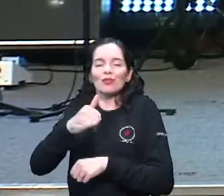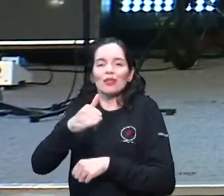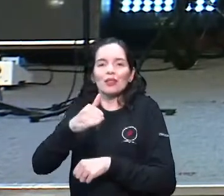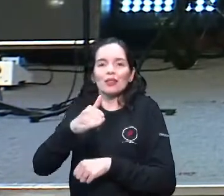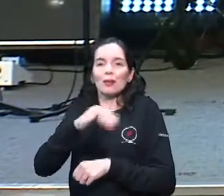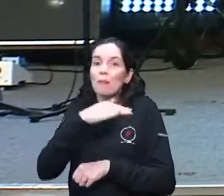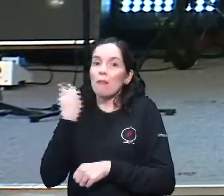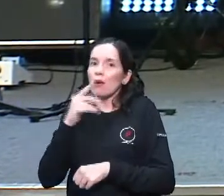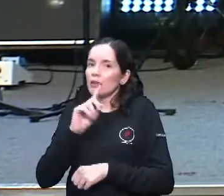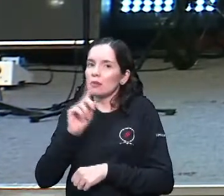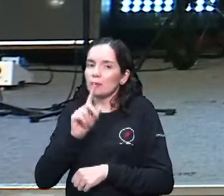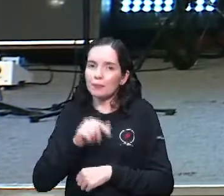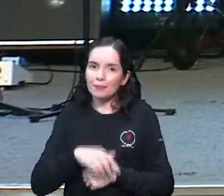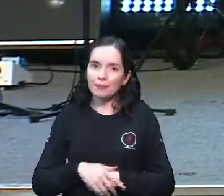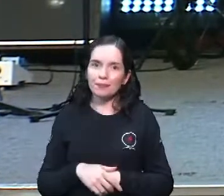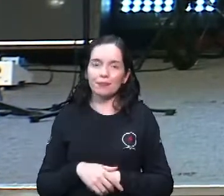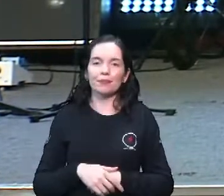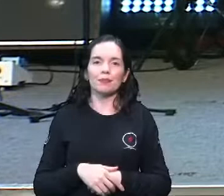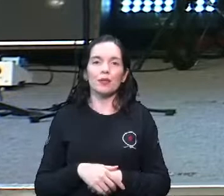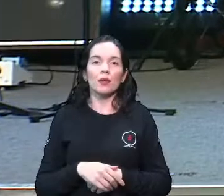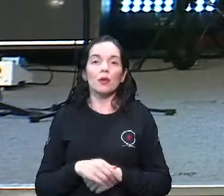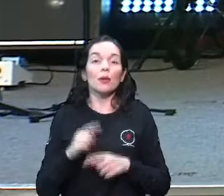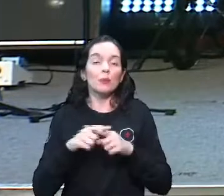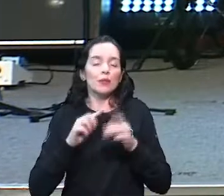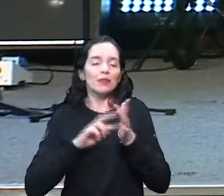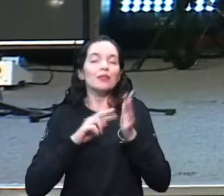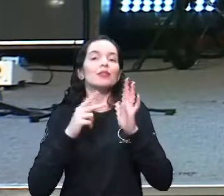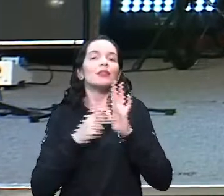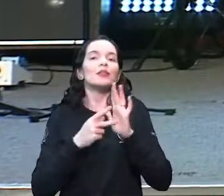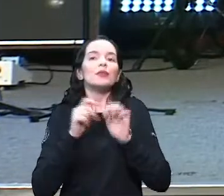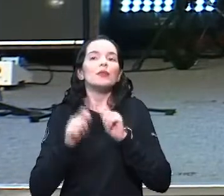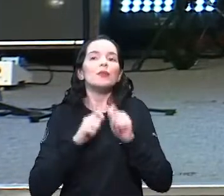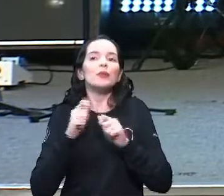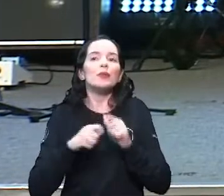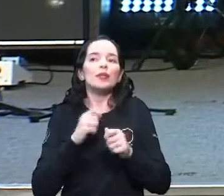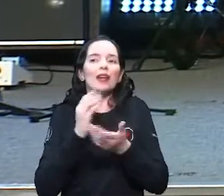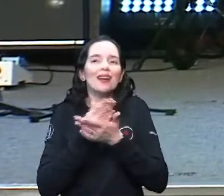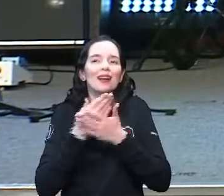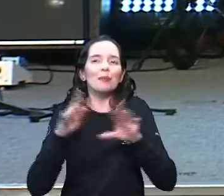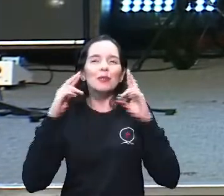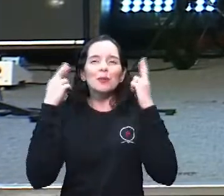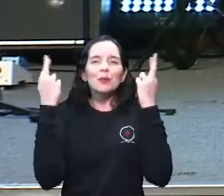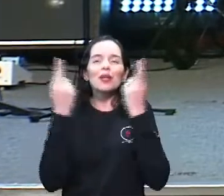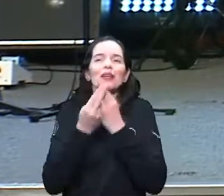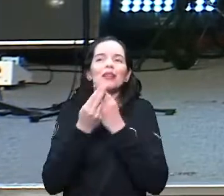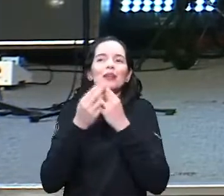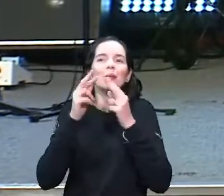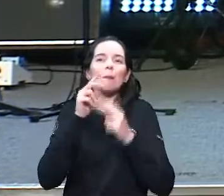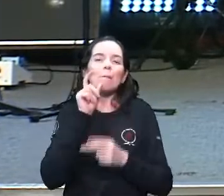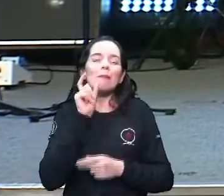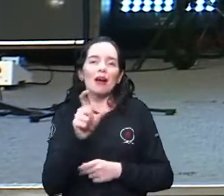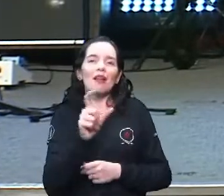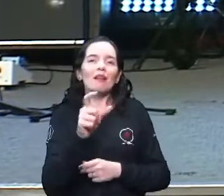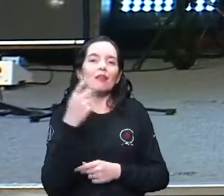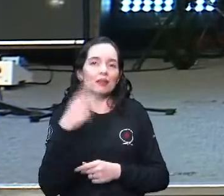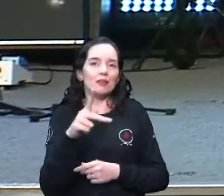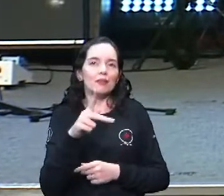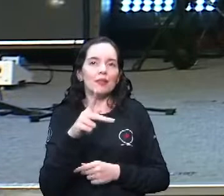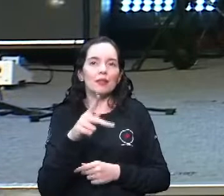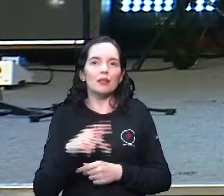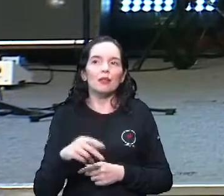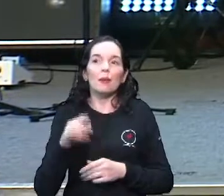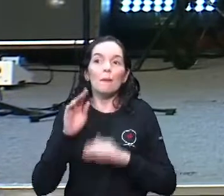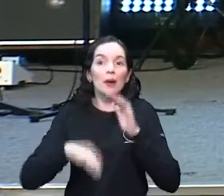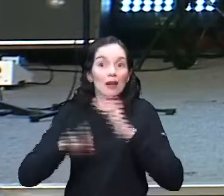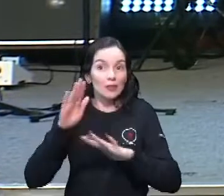morrerá, porque significa que ele estava acabando com o reino dele, pela própria palavra dele. Escute uma coisa, pare de falar besteira, porque